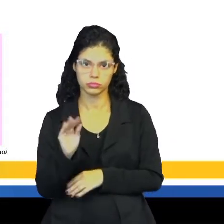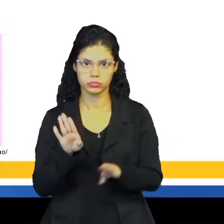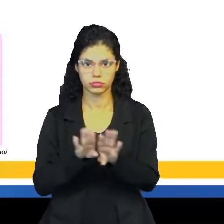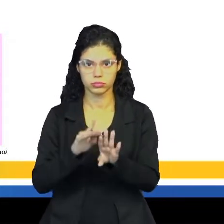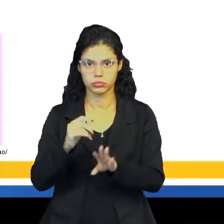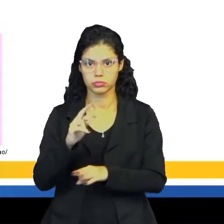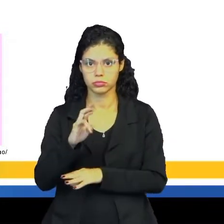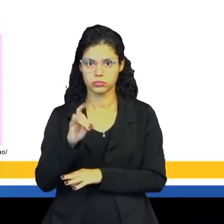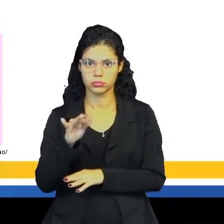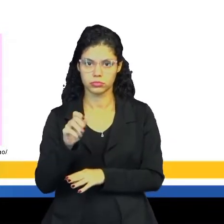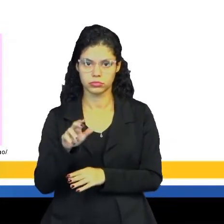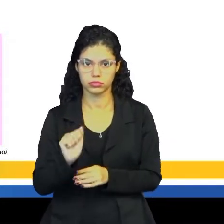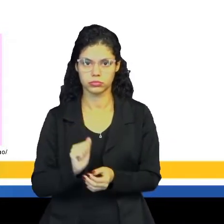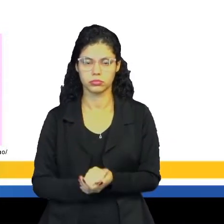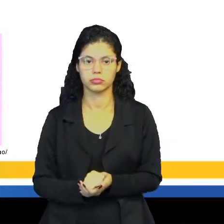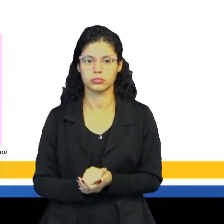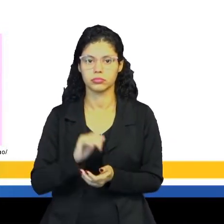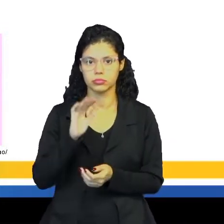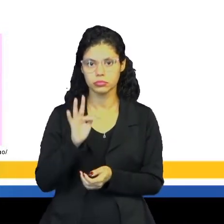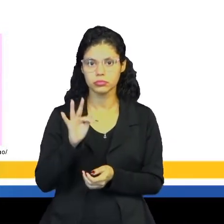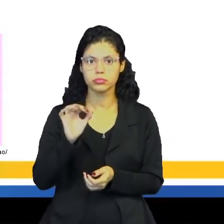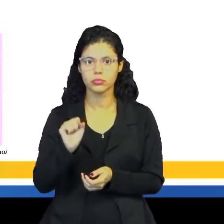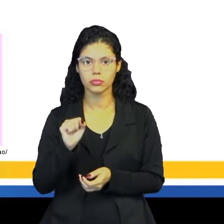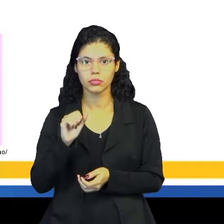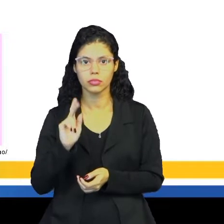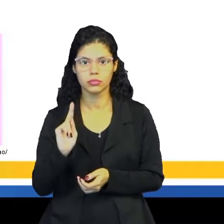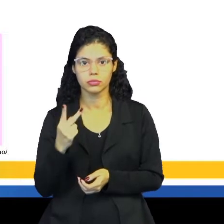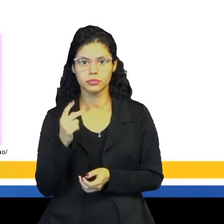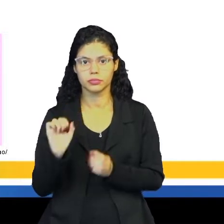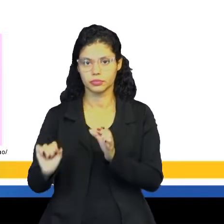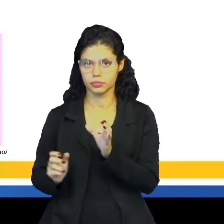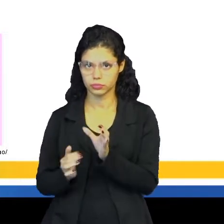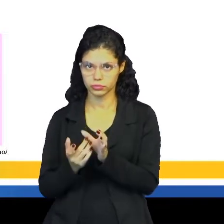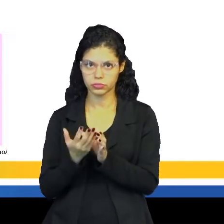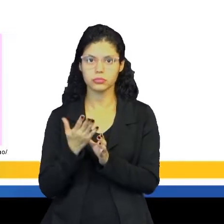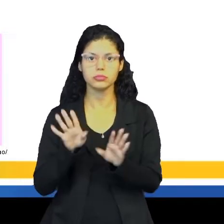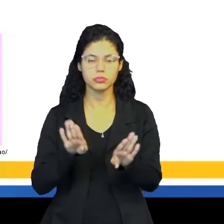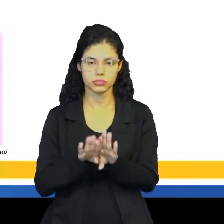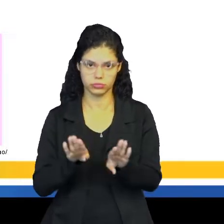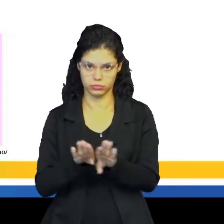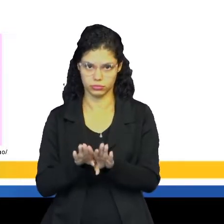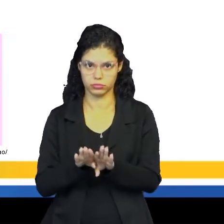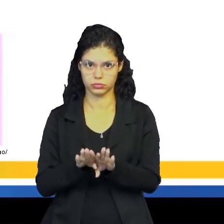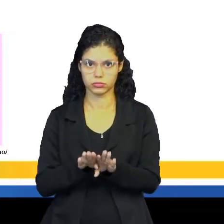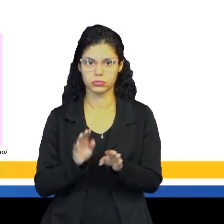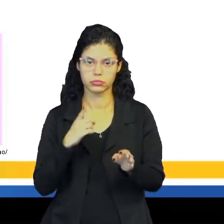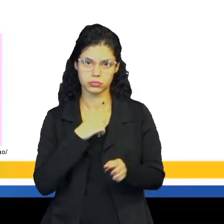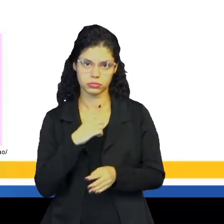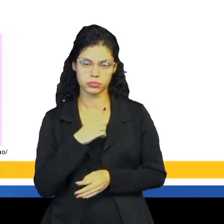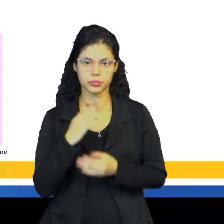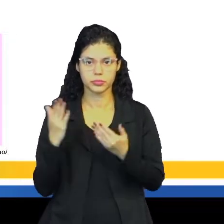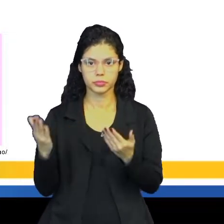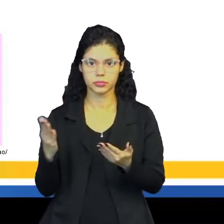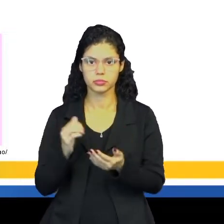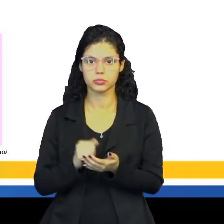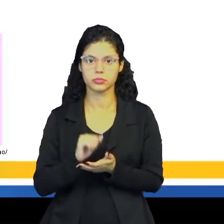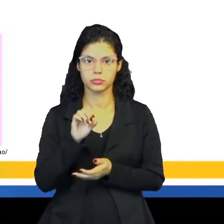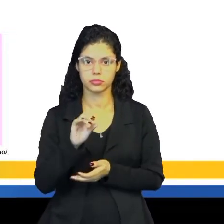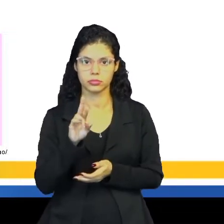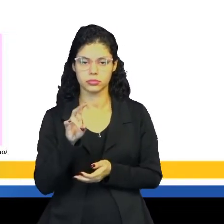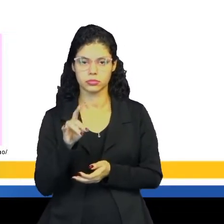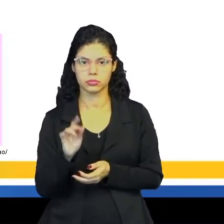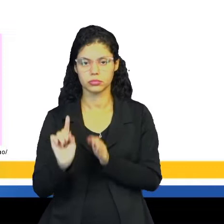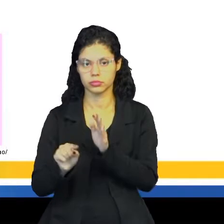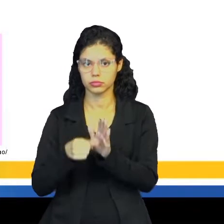progesterona. A FSH, ele estimula a maturação do folículo ovariano. Nós temos aí um folículo ovariano